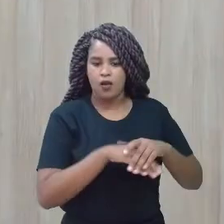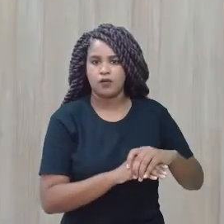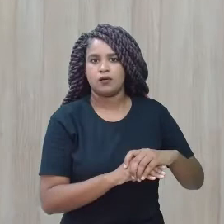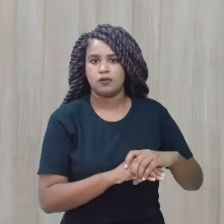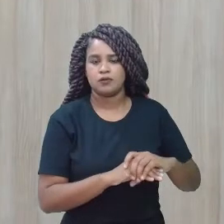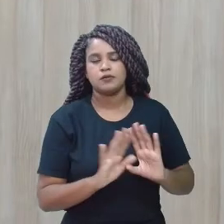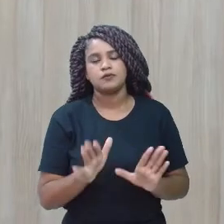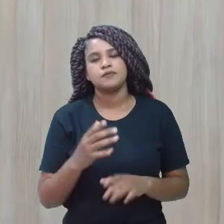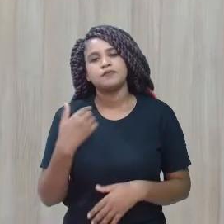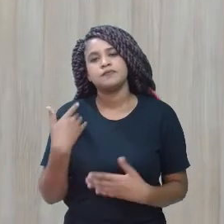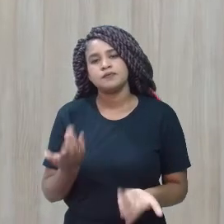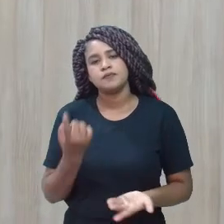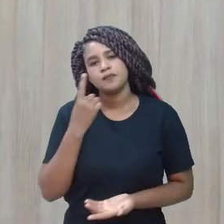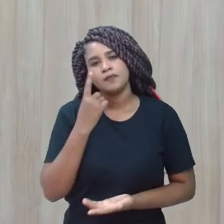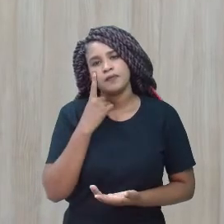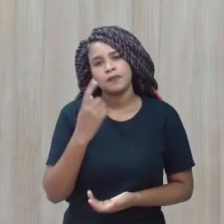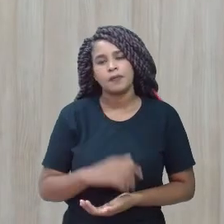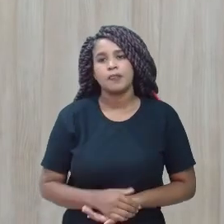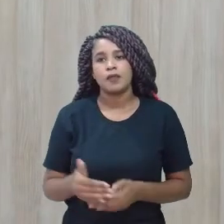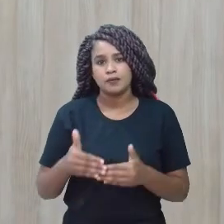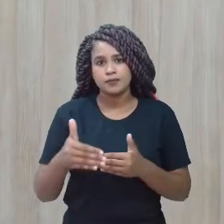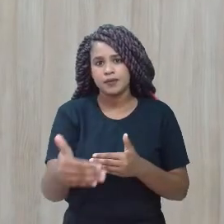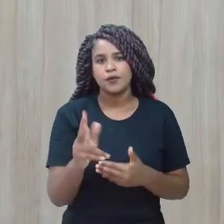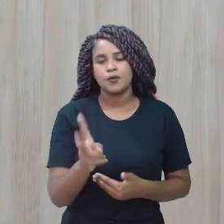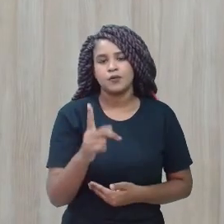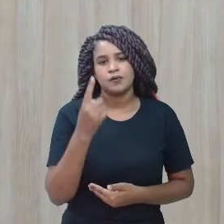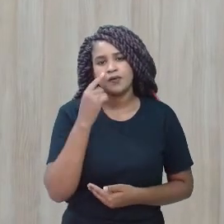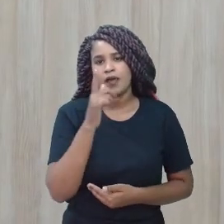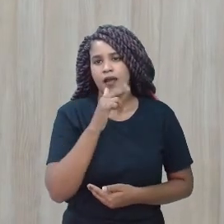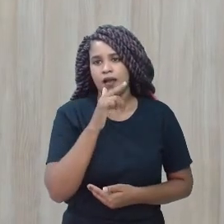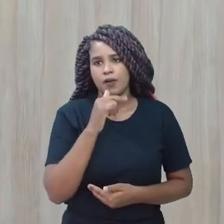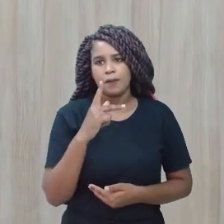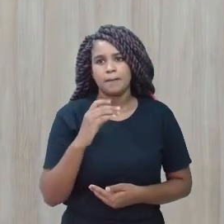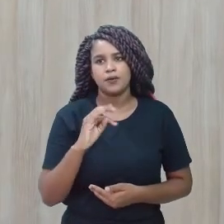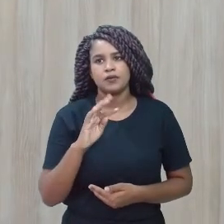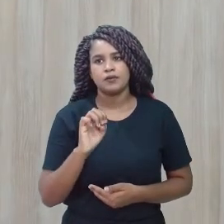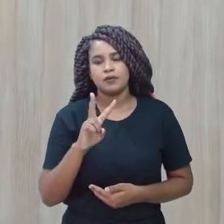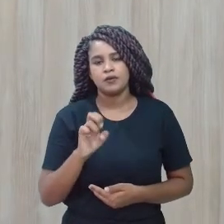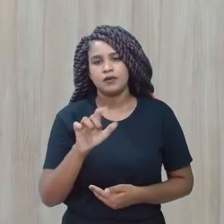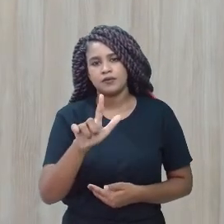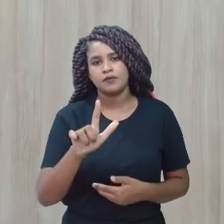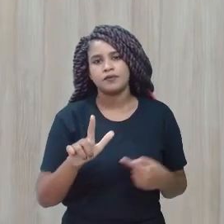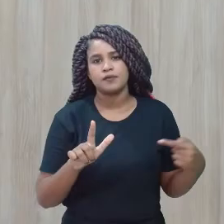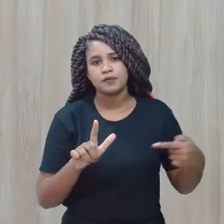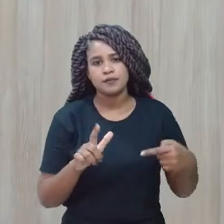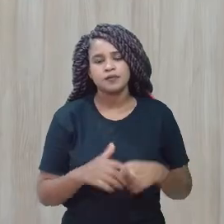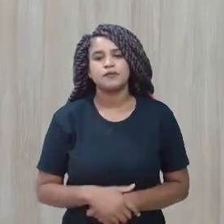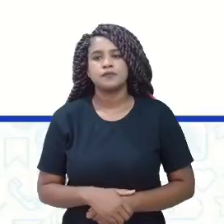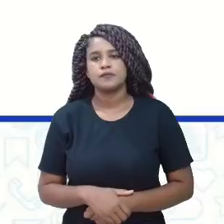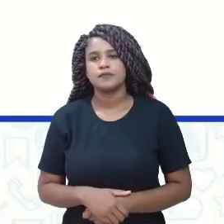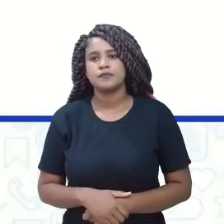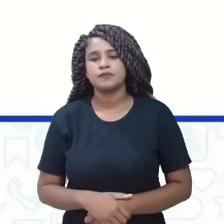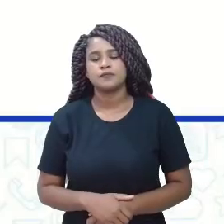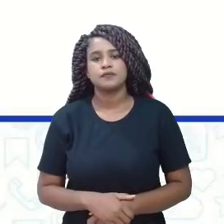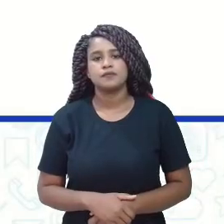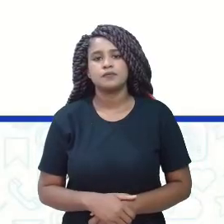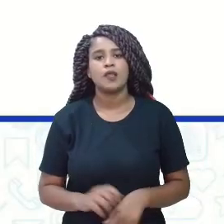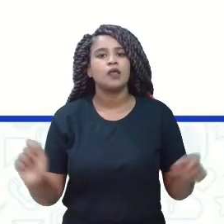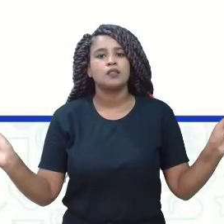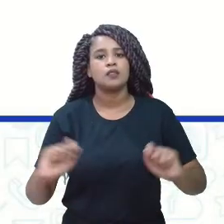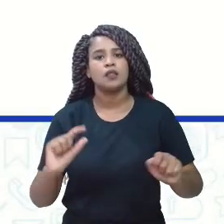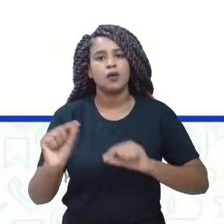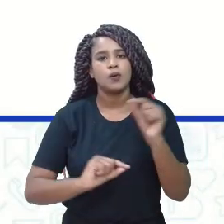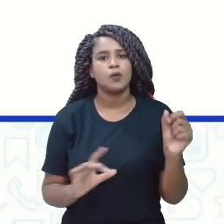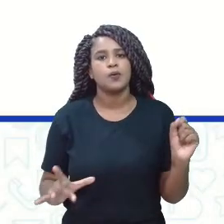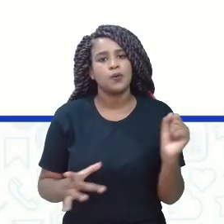Tá certo, mas vamos seguir aqui com a aula, né? Então, a água potável, ela garante, né, a